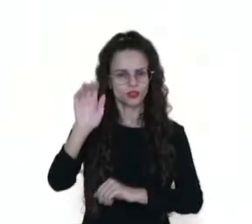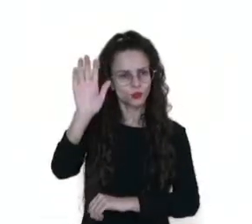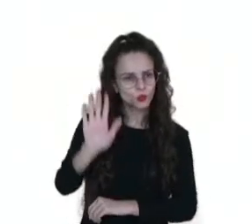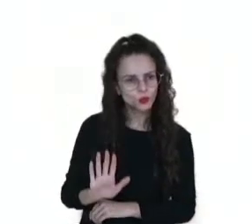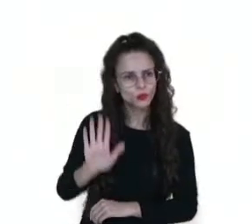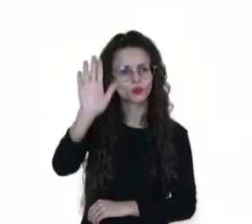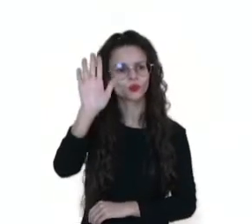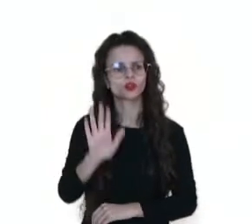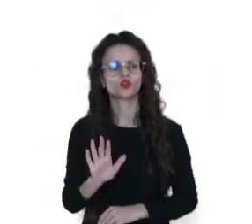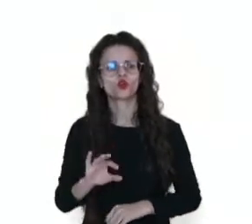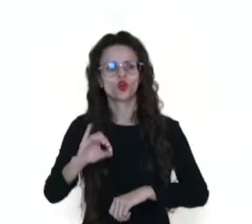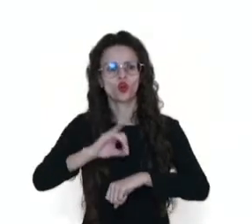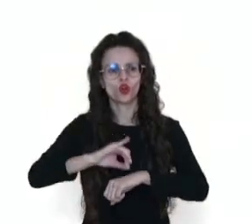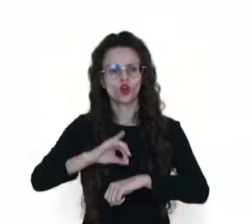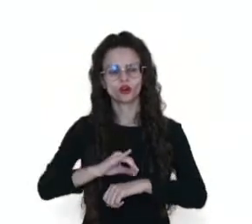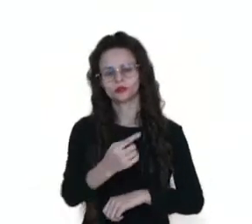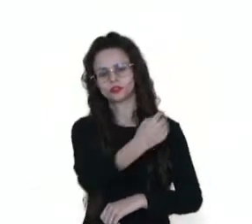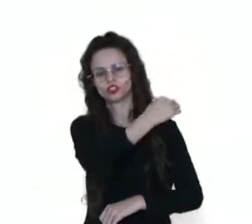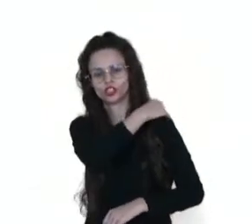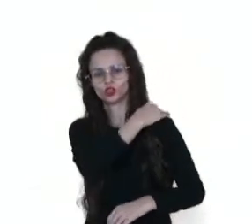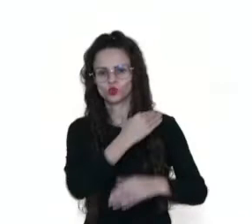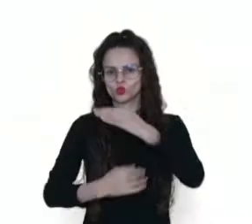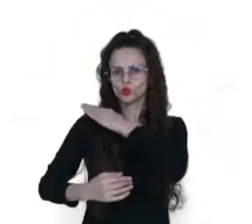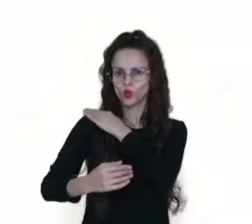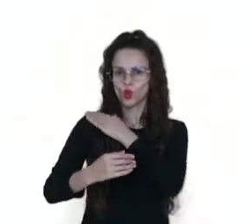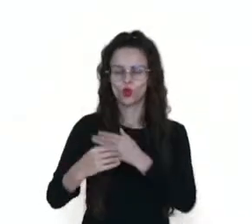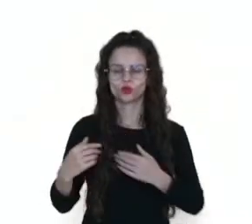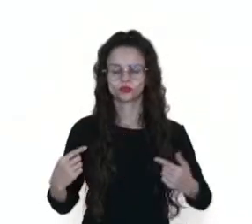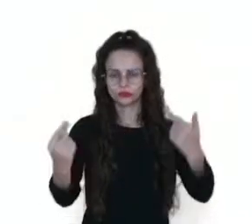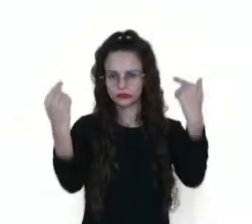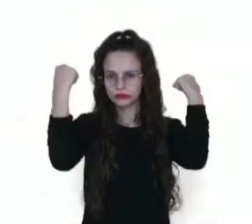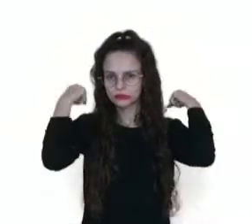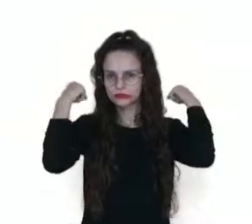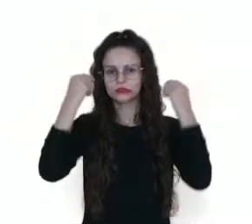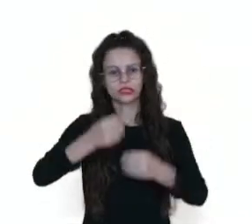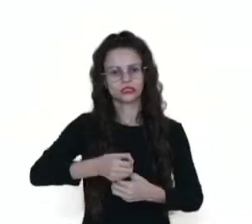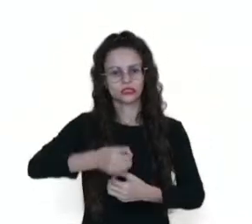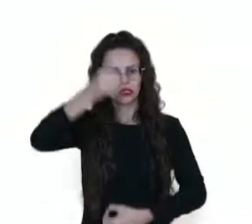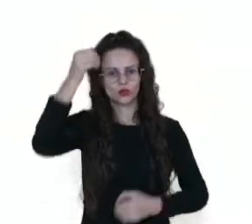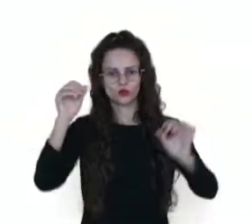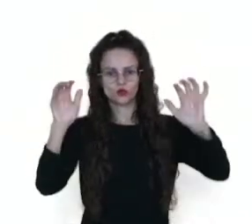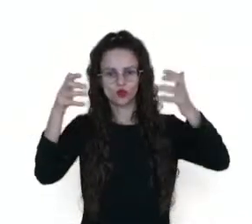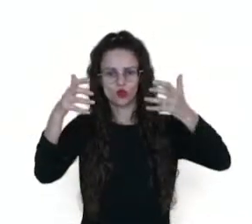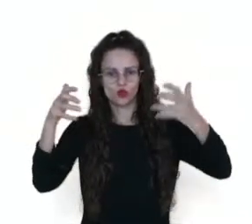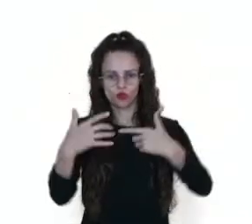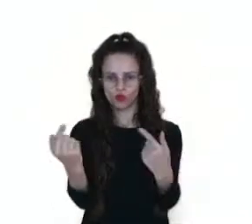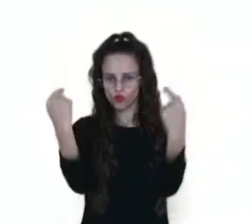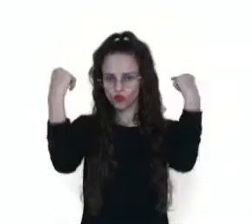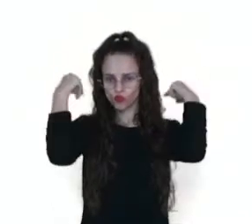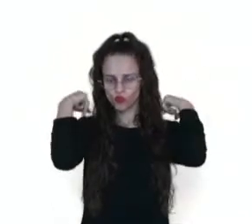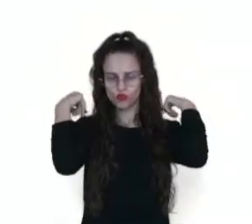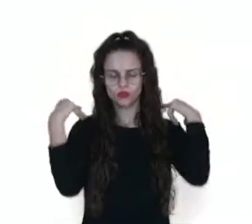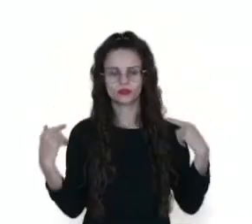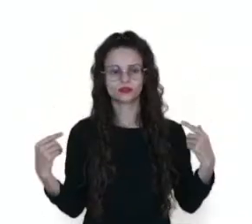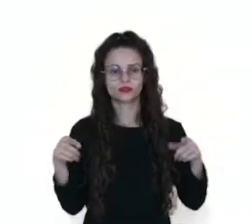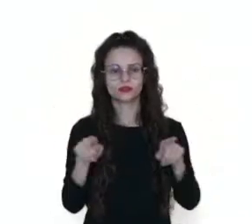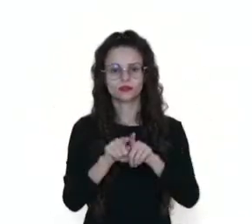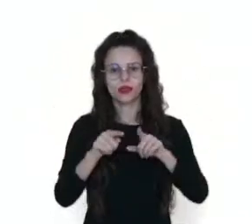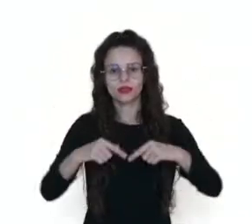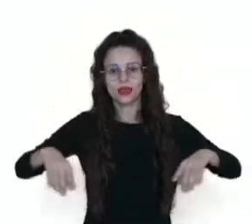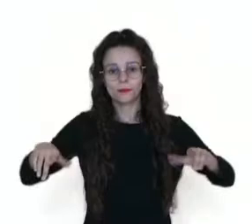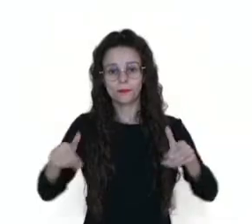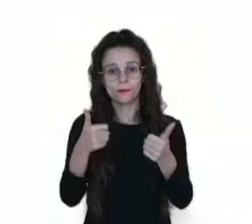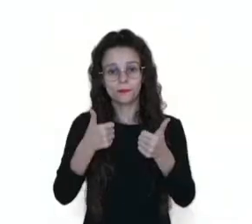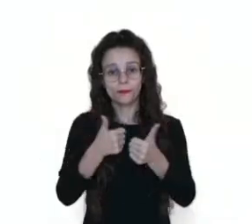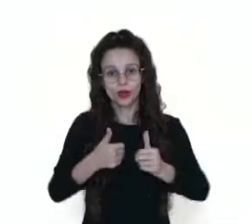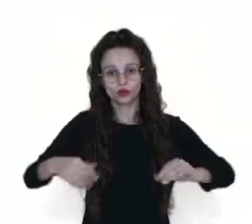o objeto pelas costas, passando pelas vértebras da coluna, até chegar próximo à cintura.